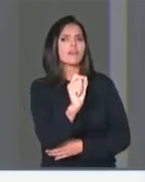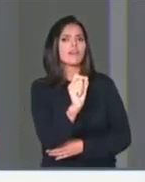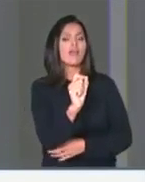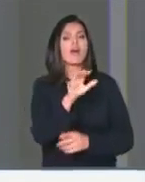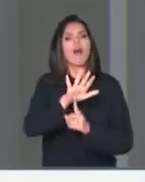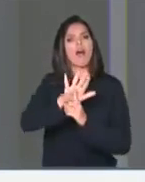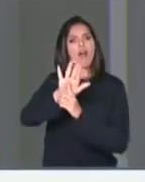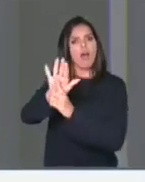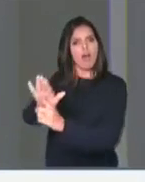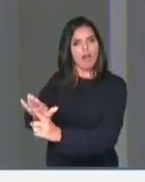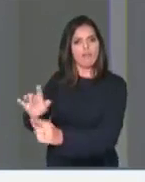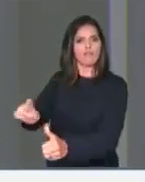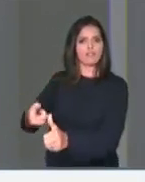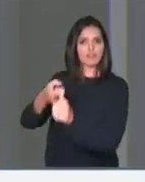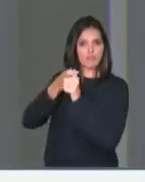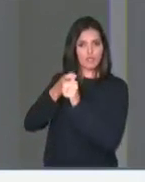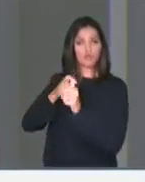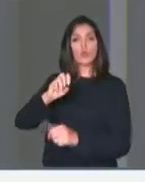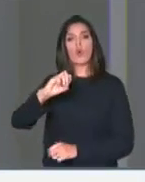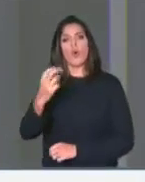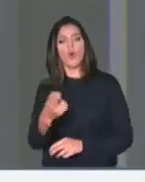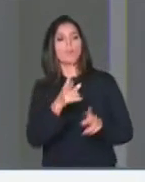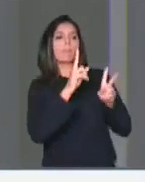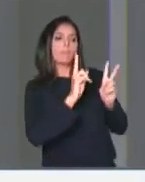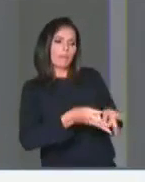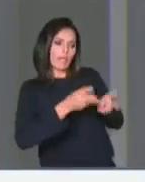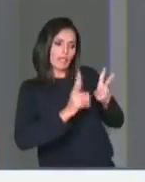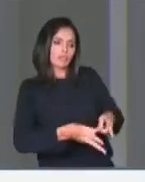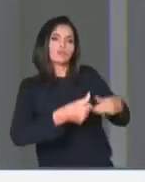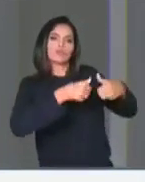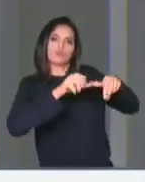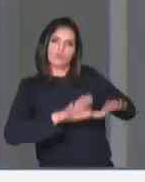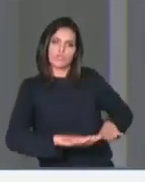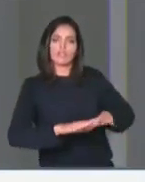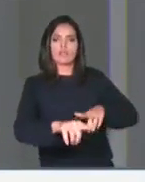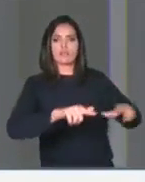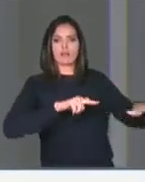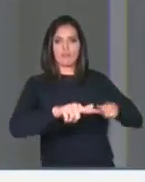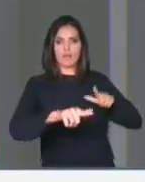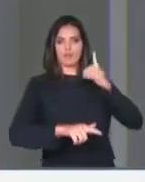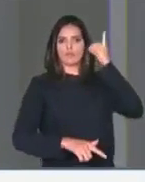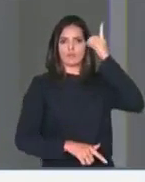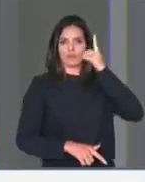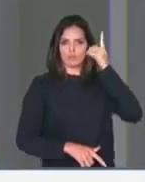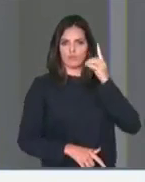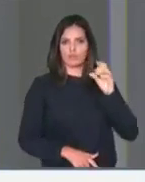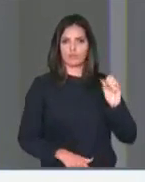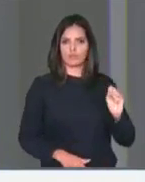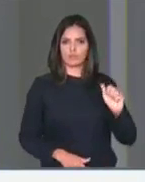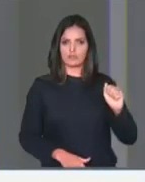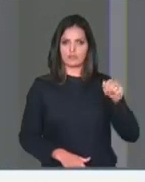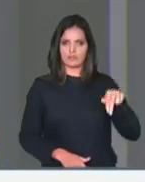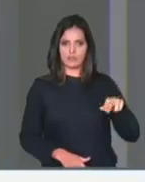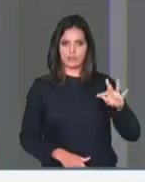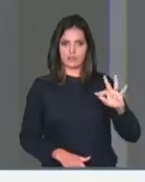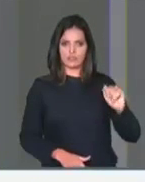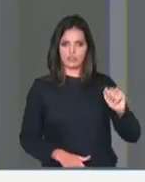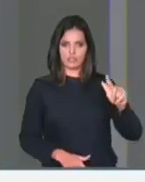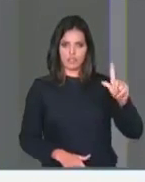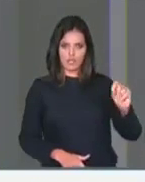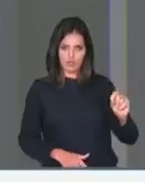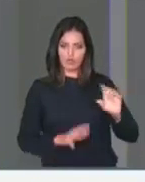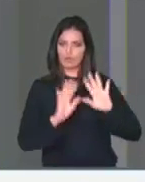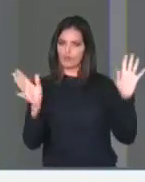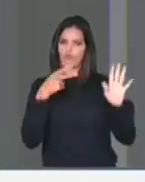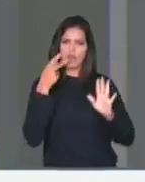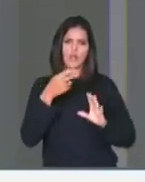ou não do deputado santiago não estou entrando no médico da do caráter ou